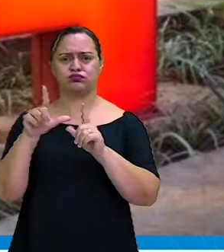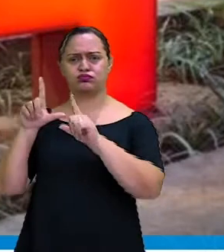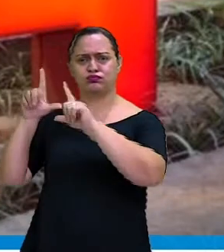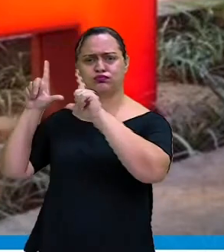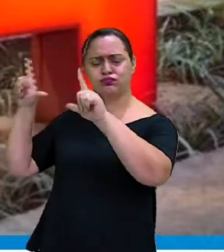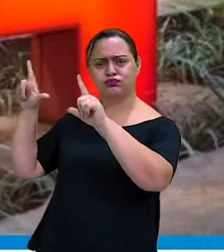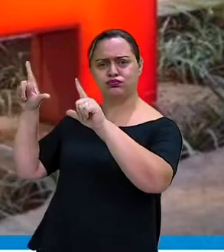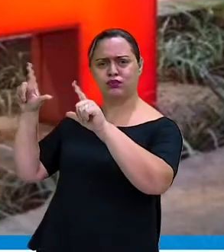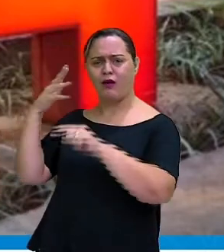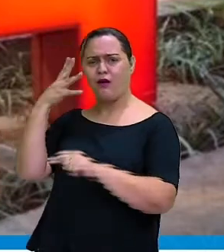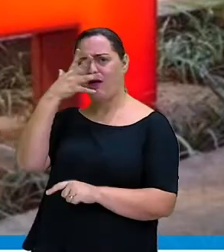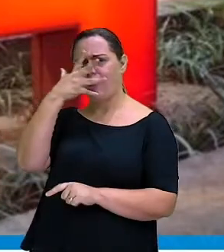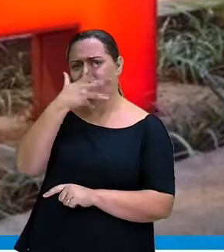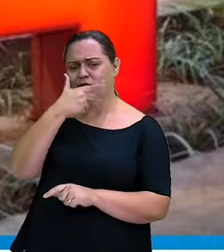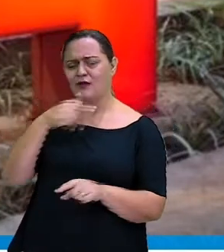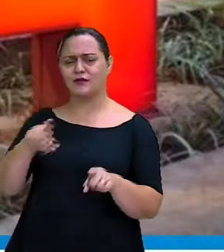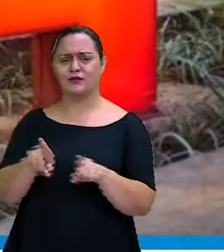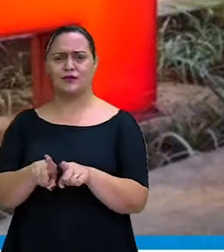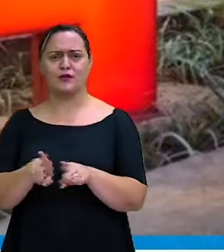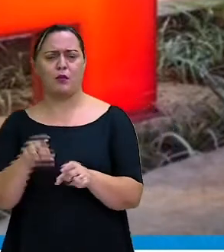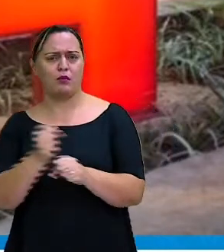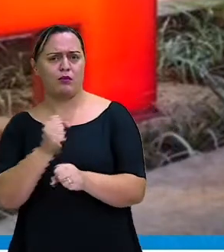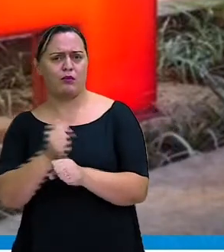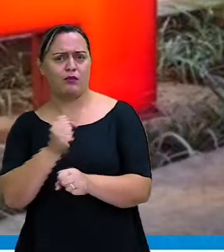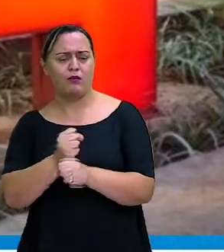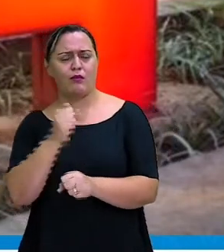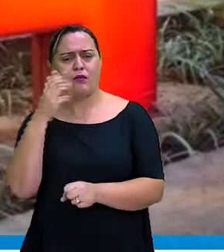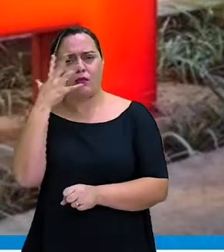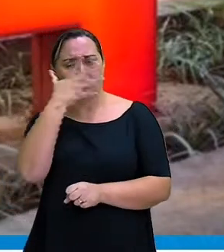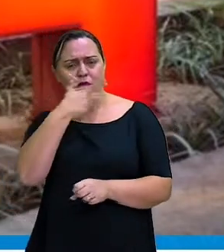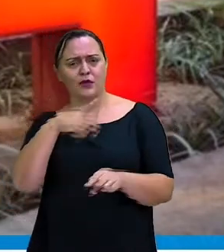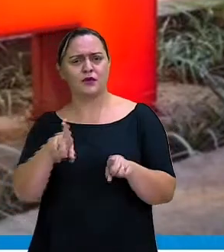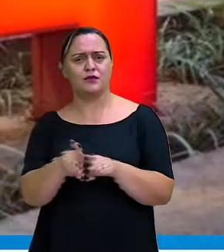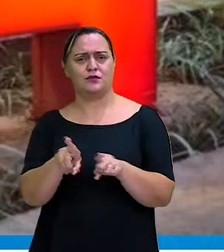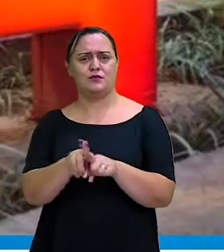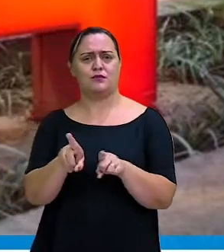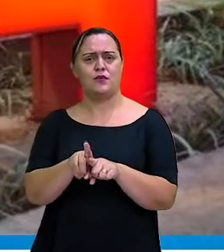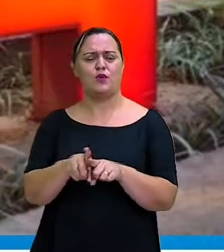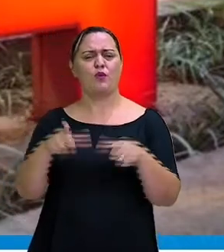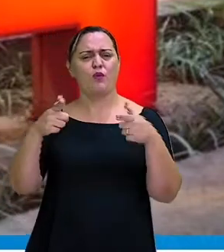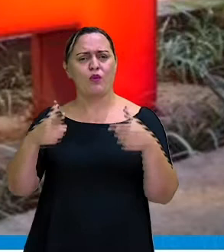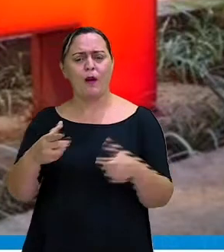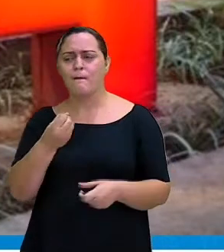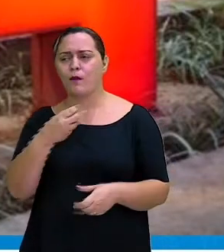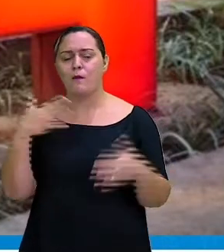elegante. Muito bacana, né? Com foco em conforto e lazer. Os